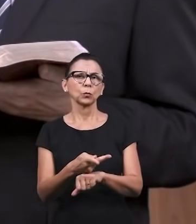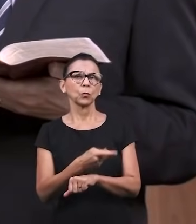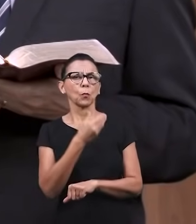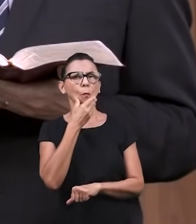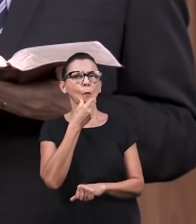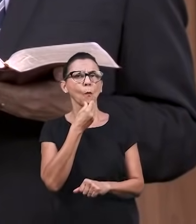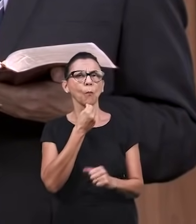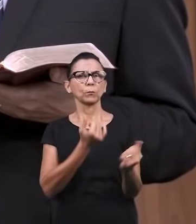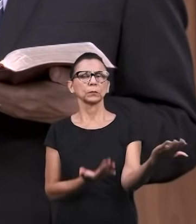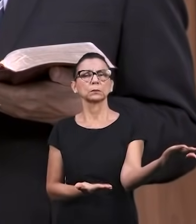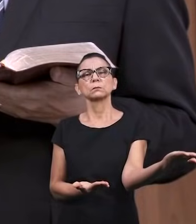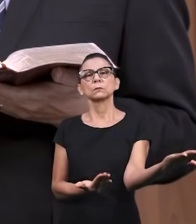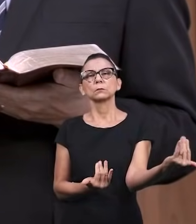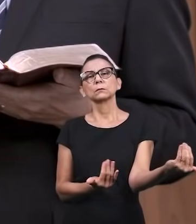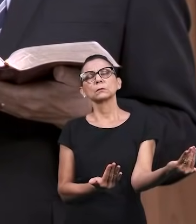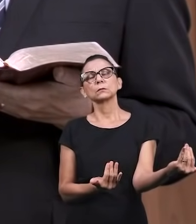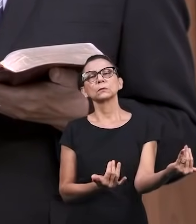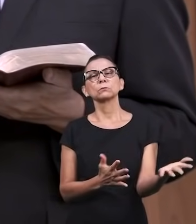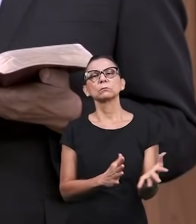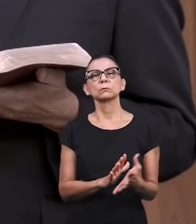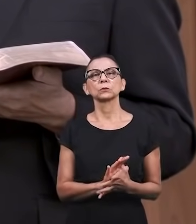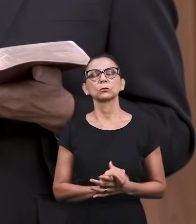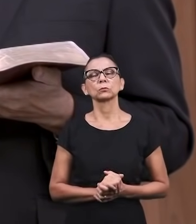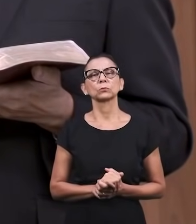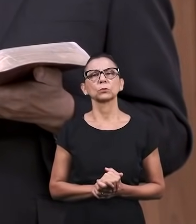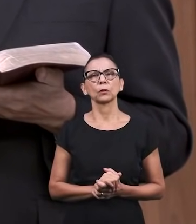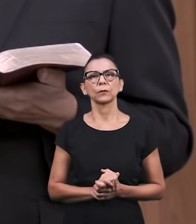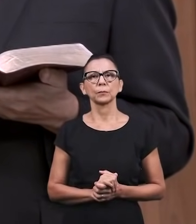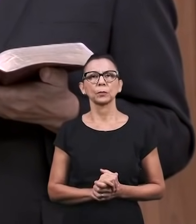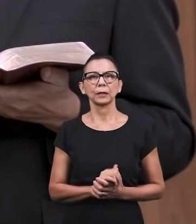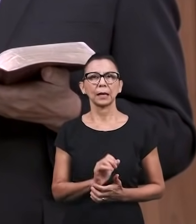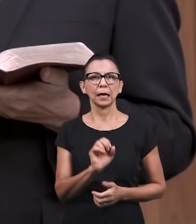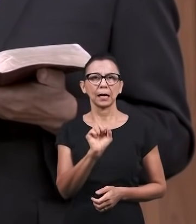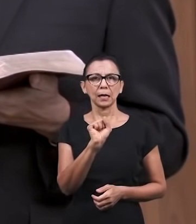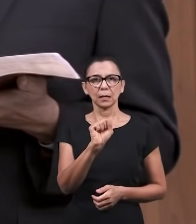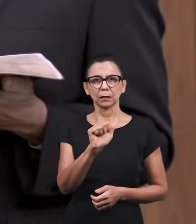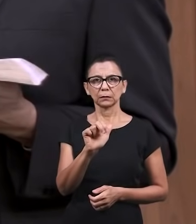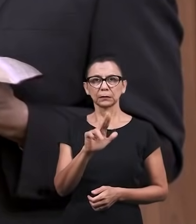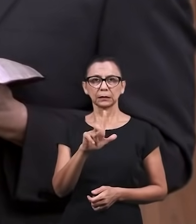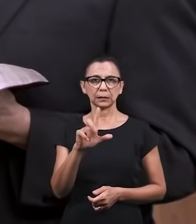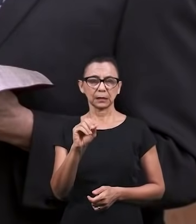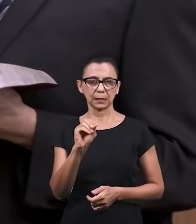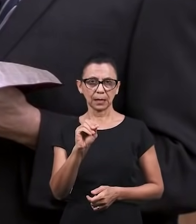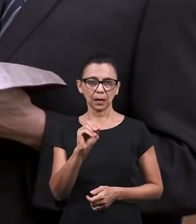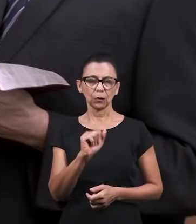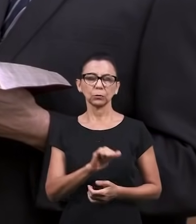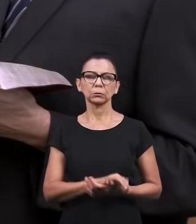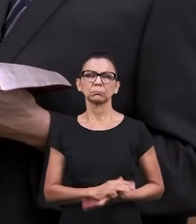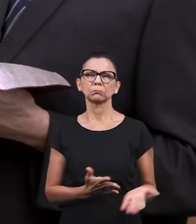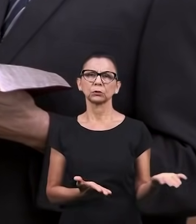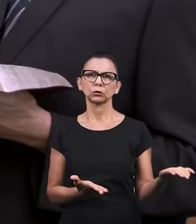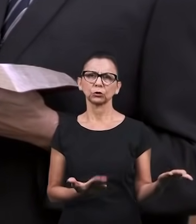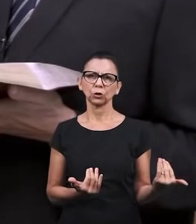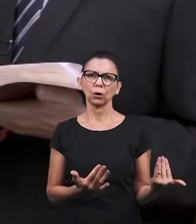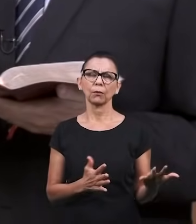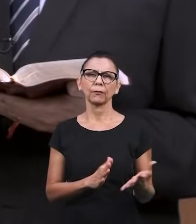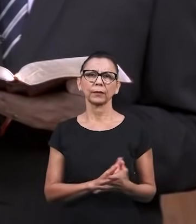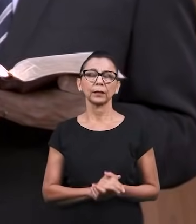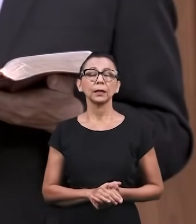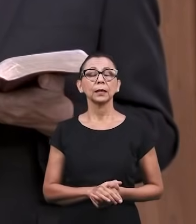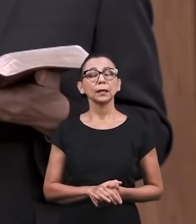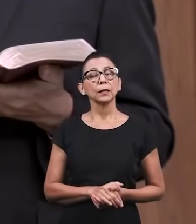um jovem, um homem, porque Saulo era jovem, um homem de